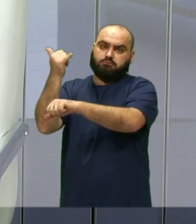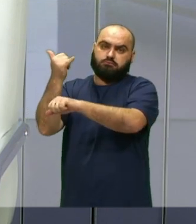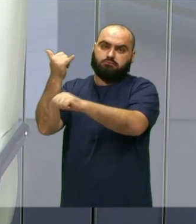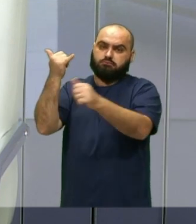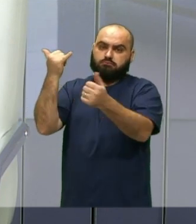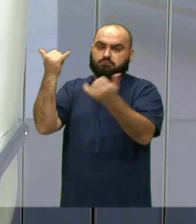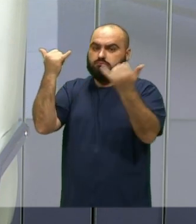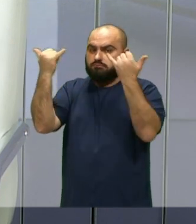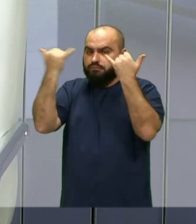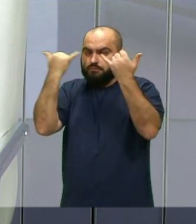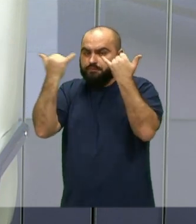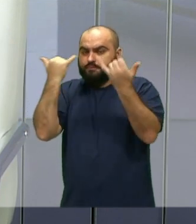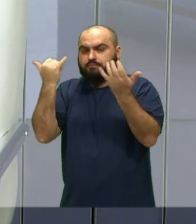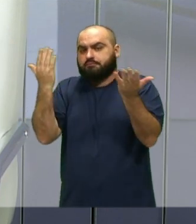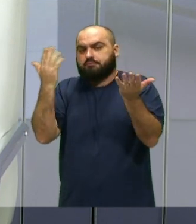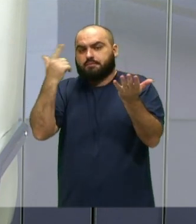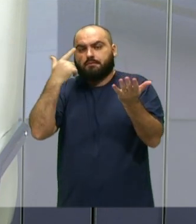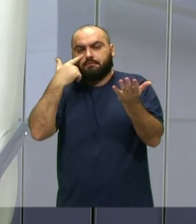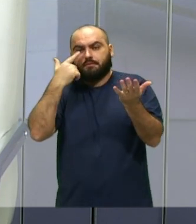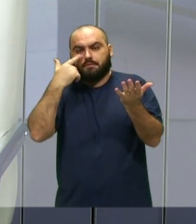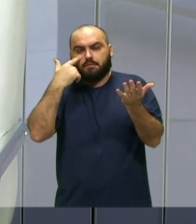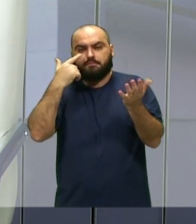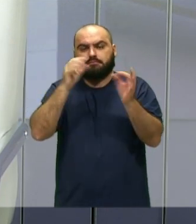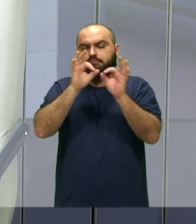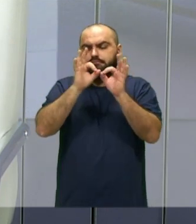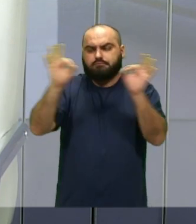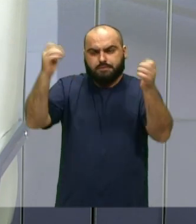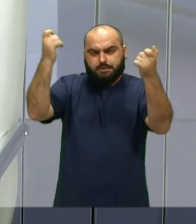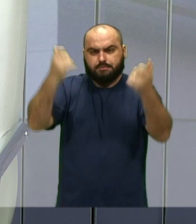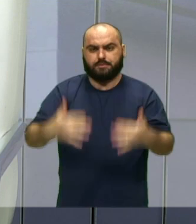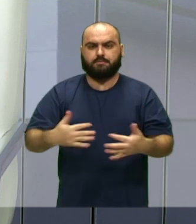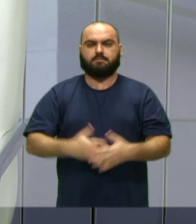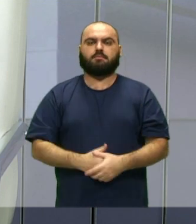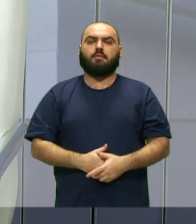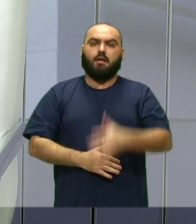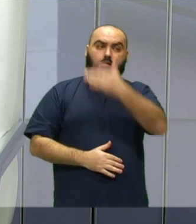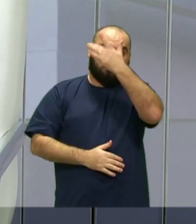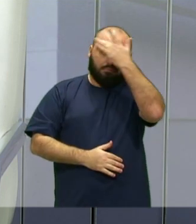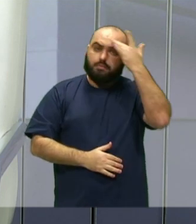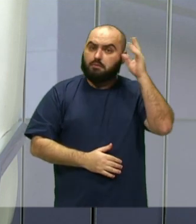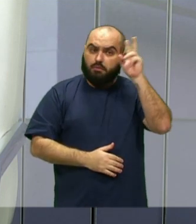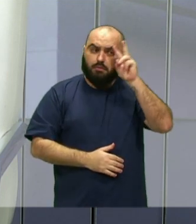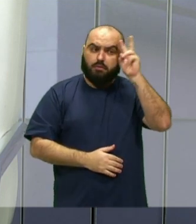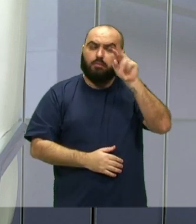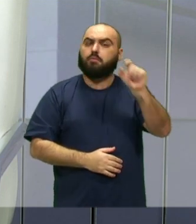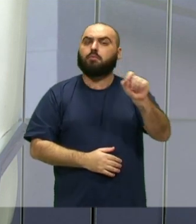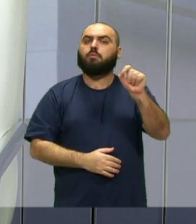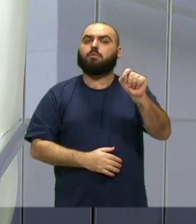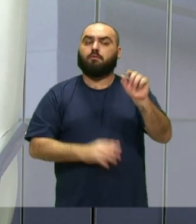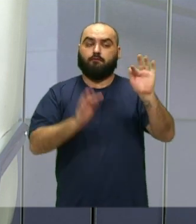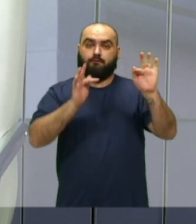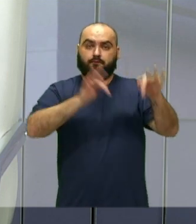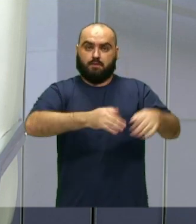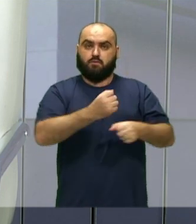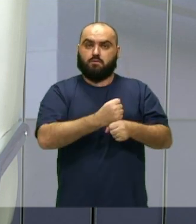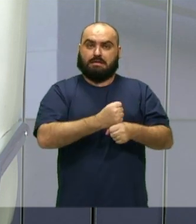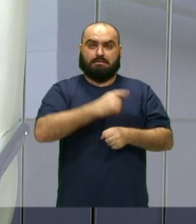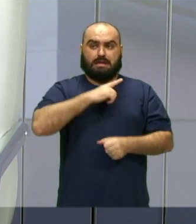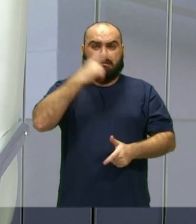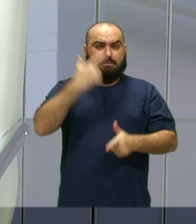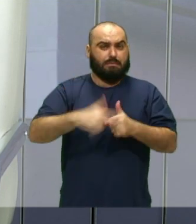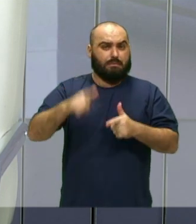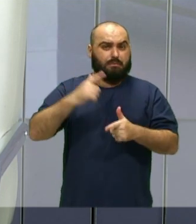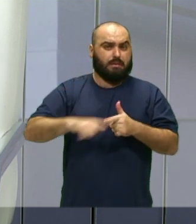informasse aí. Bom, deixa eu puxar um pouquinho aqui o fio da meada. As pessoas vão lembrar que, no final do ano, nós tivemos um problema